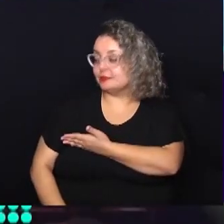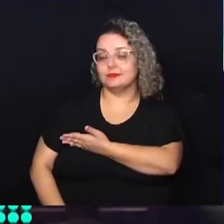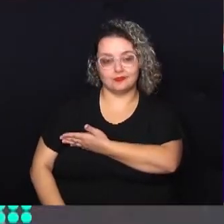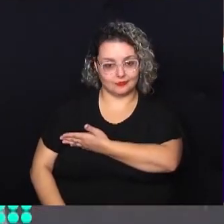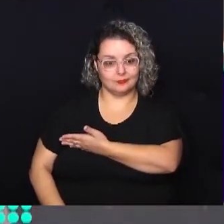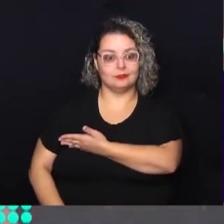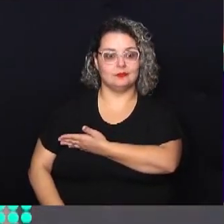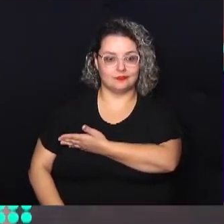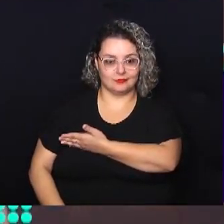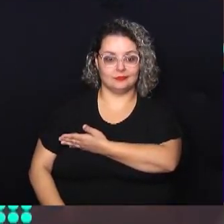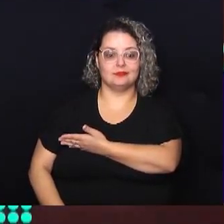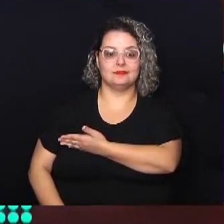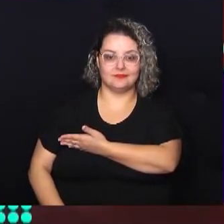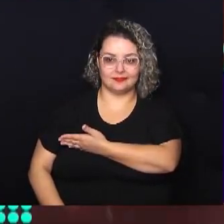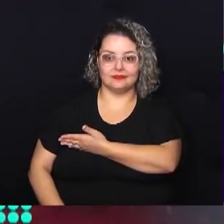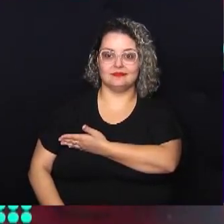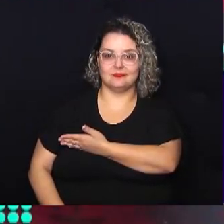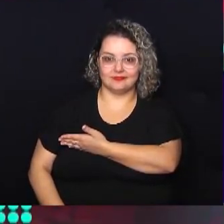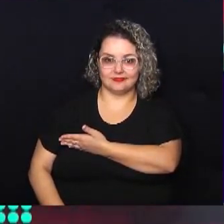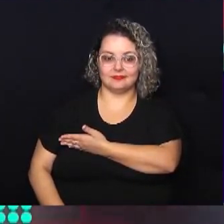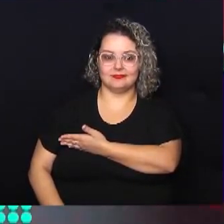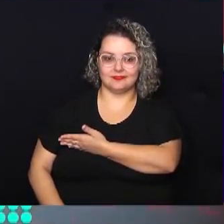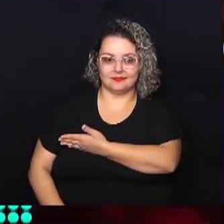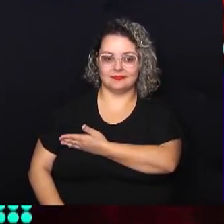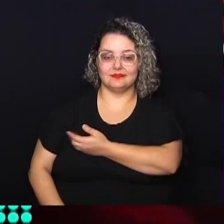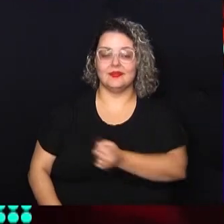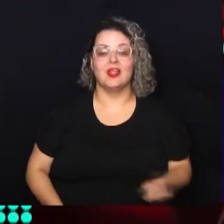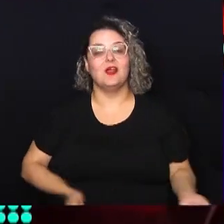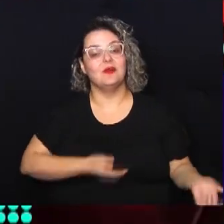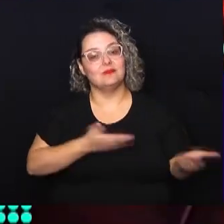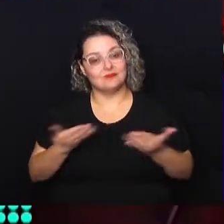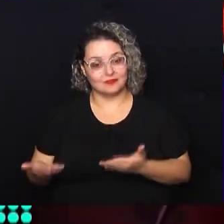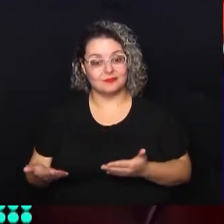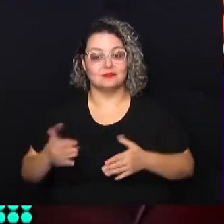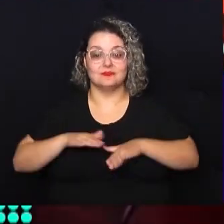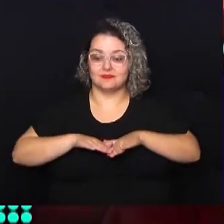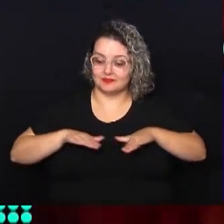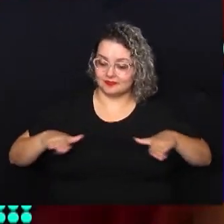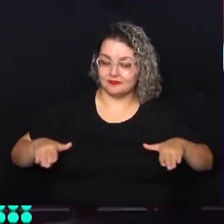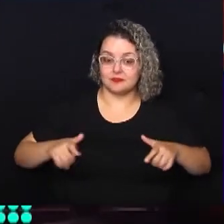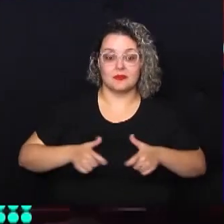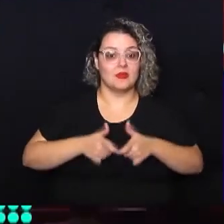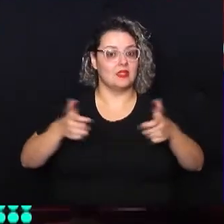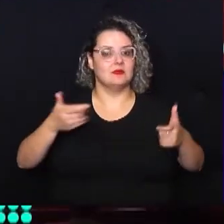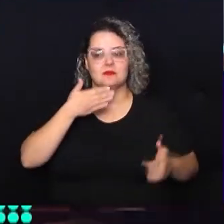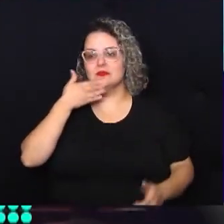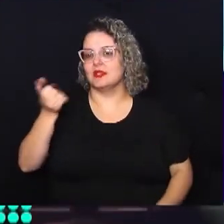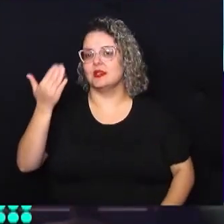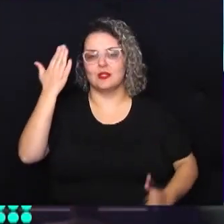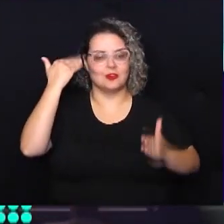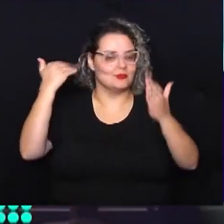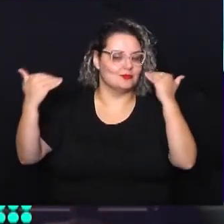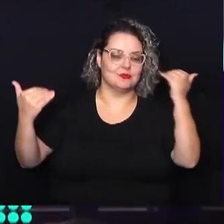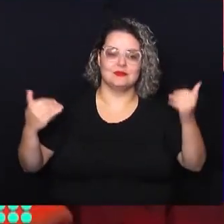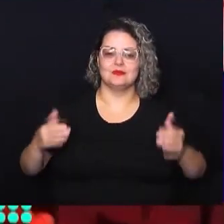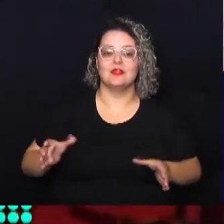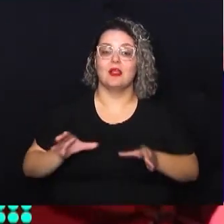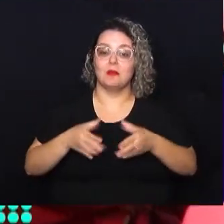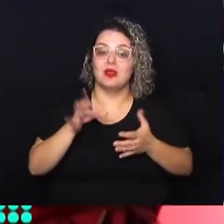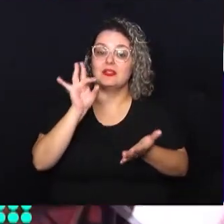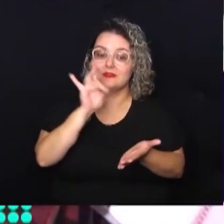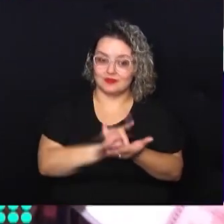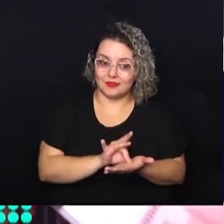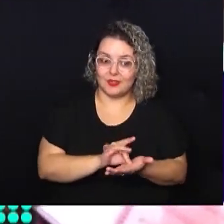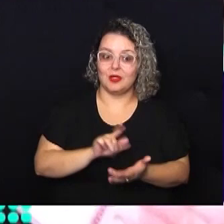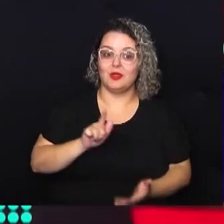Queen Experience in Concert. O espetáculo traz nos palcos os maiores e melhores sucessos da banda original,